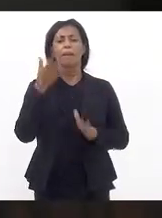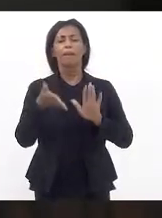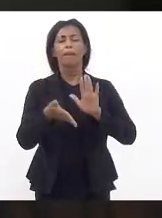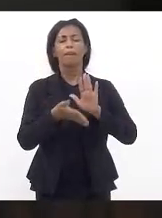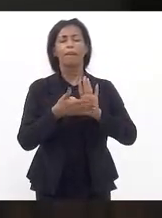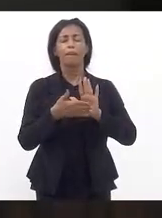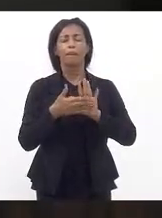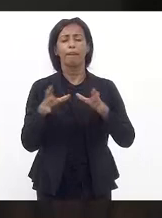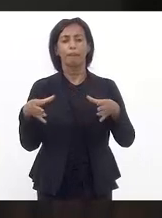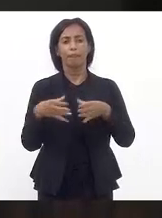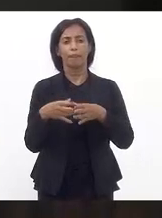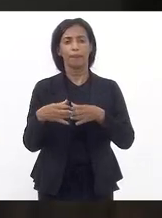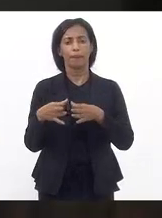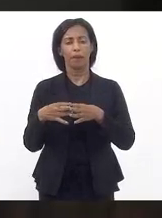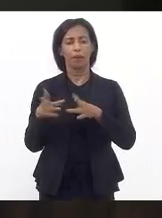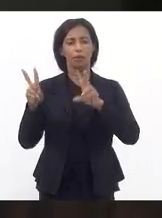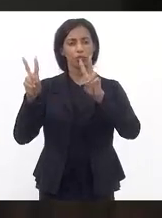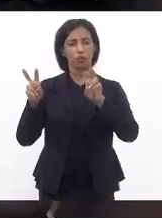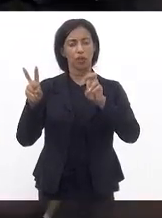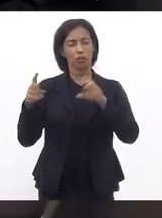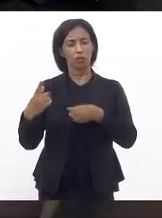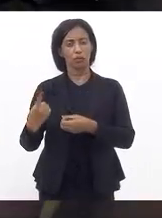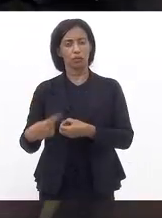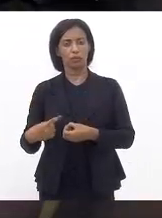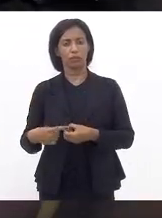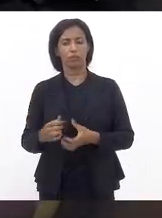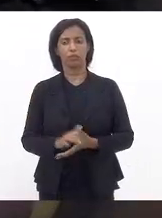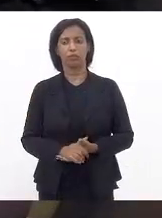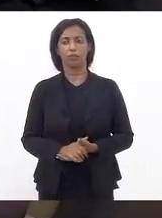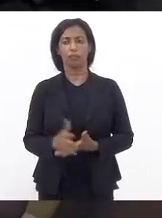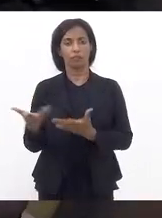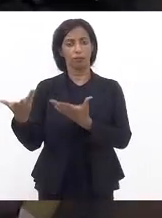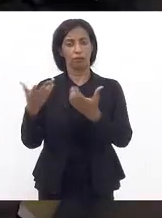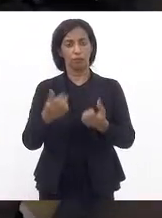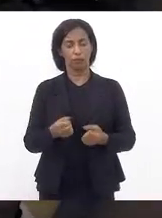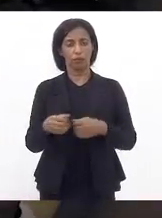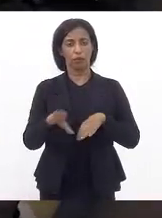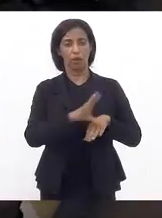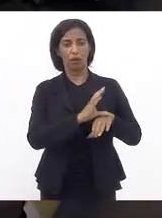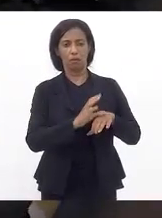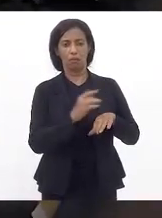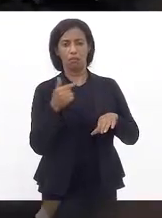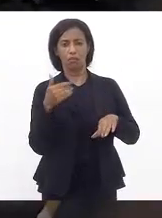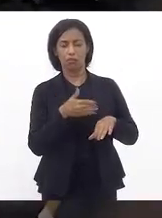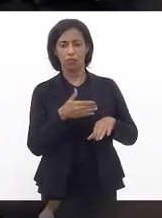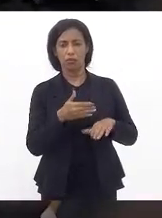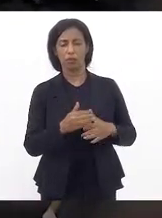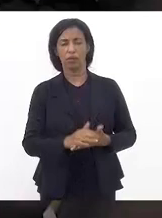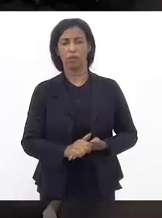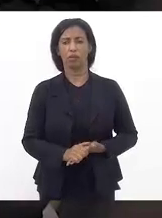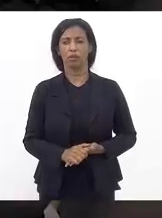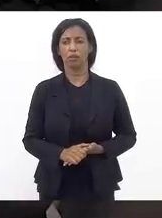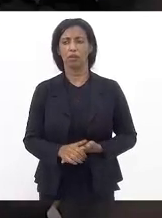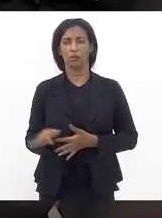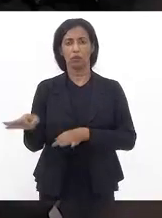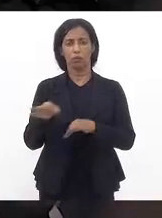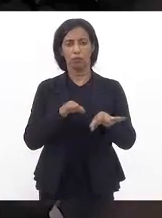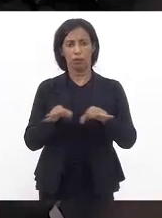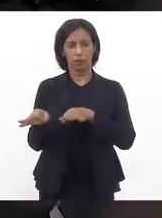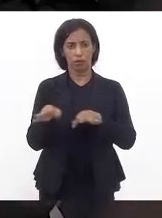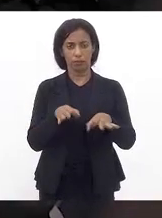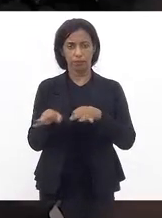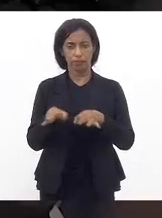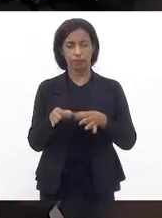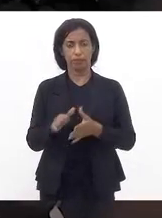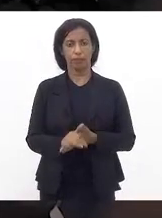parecer pela comissão de assuntos municipais considerando a encontro conjunto inconstitucionalidade do projeto